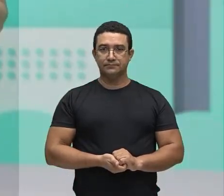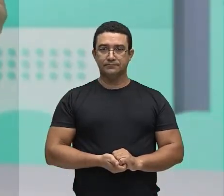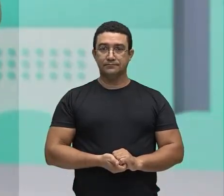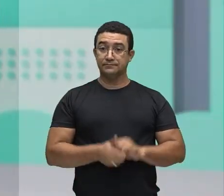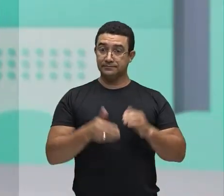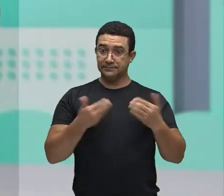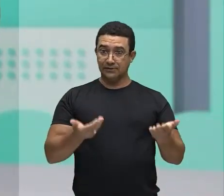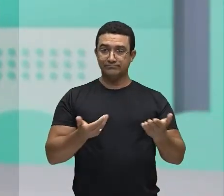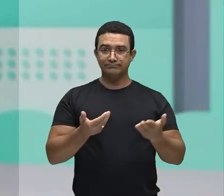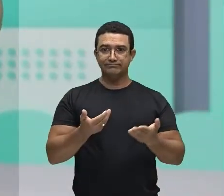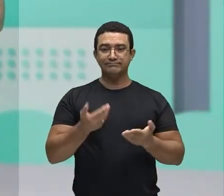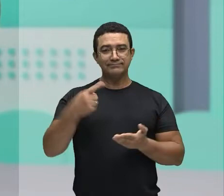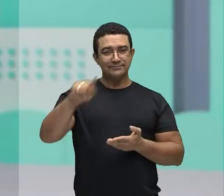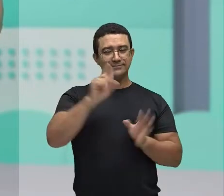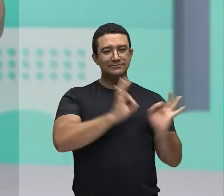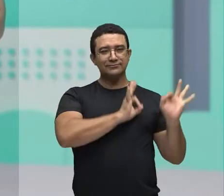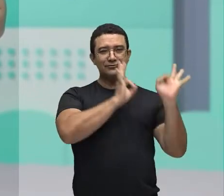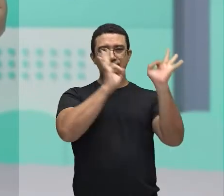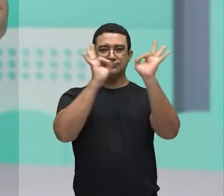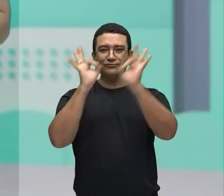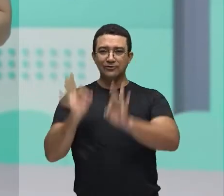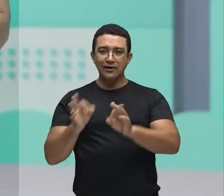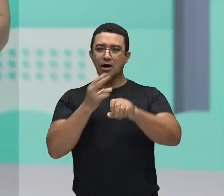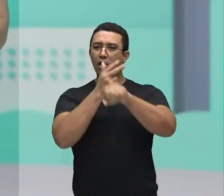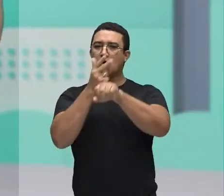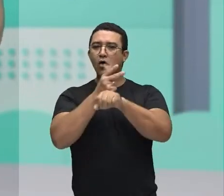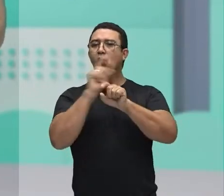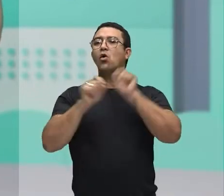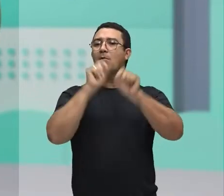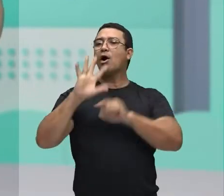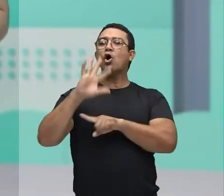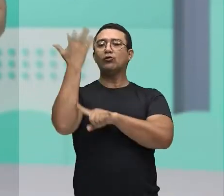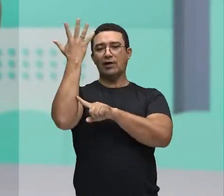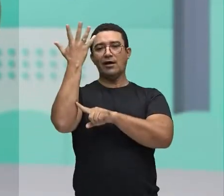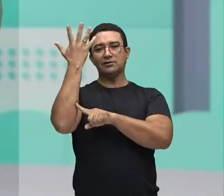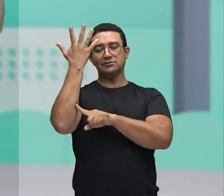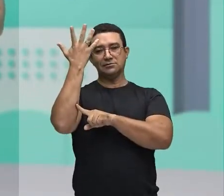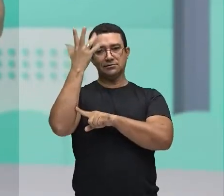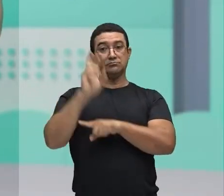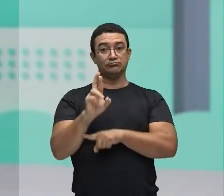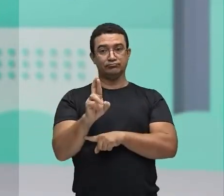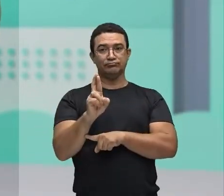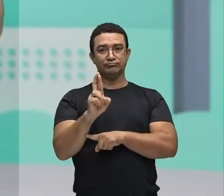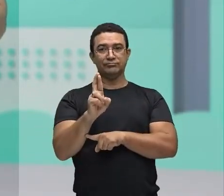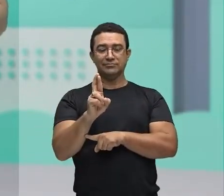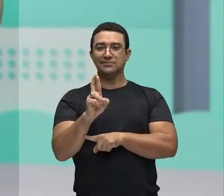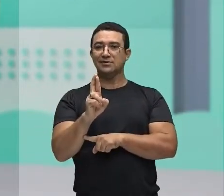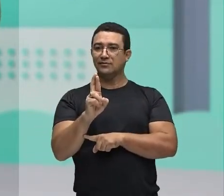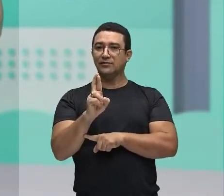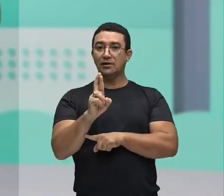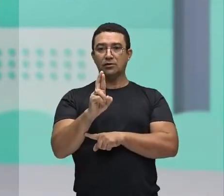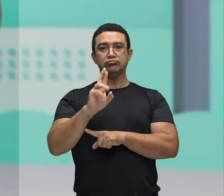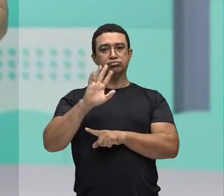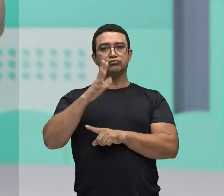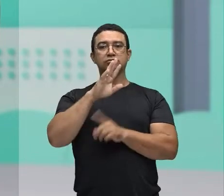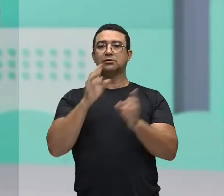Então, vocês puderam visualizar como é que ocorre a fecundação. E a fecundação, quando é bem sucedida, forma o